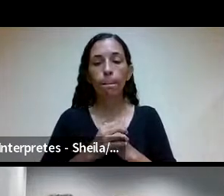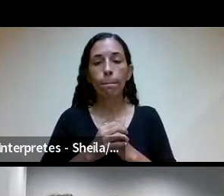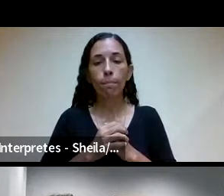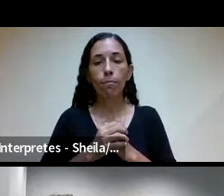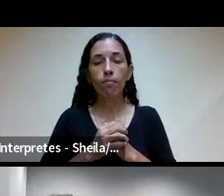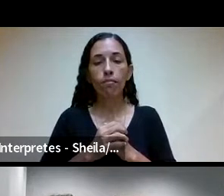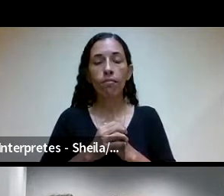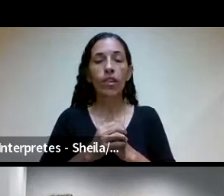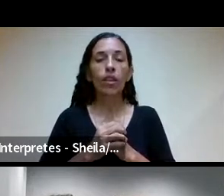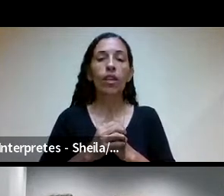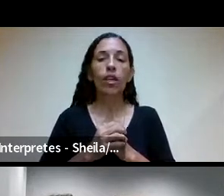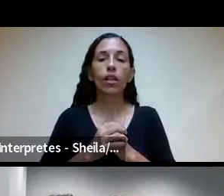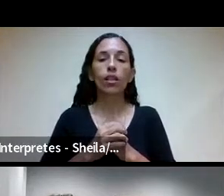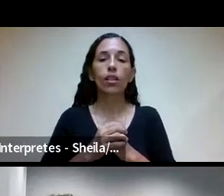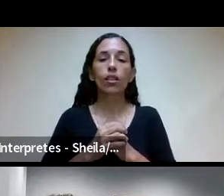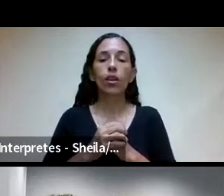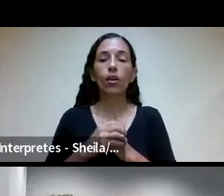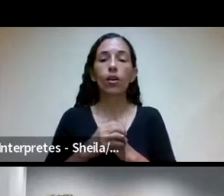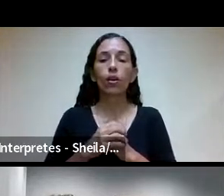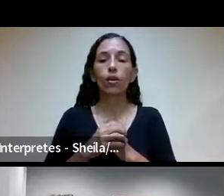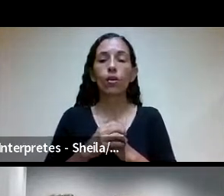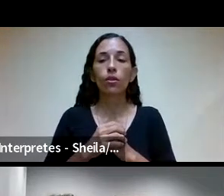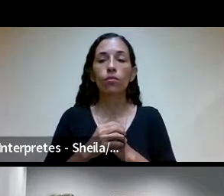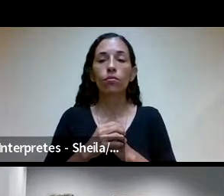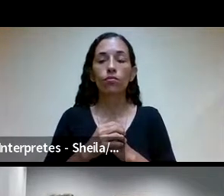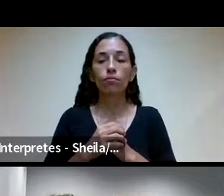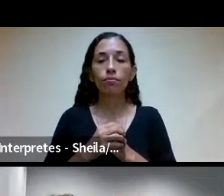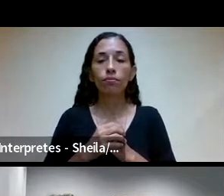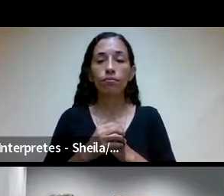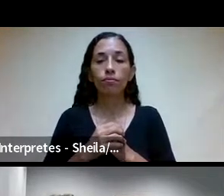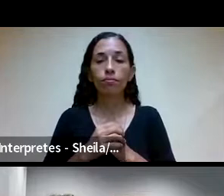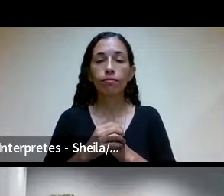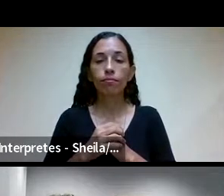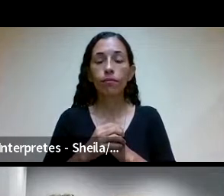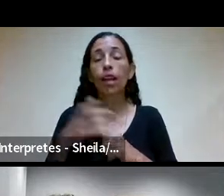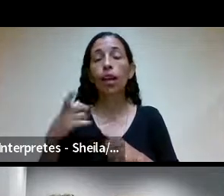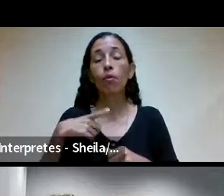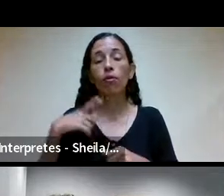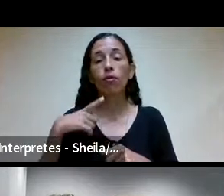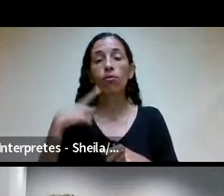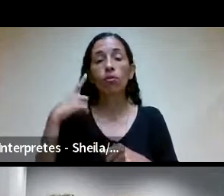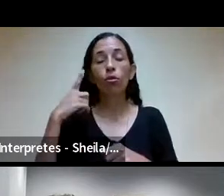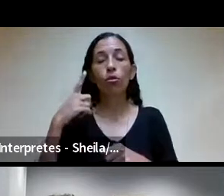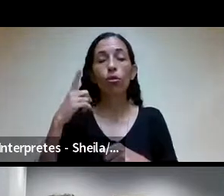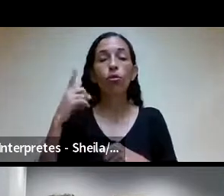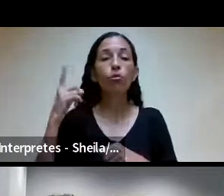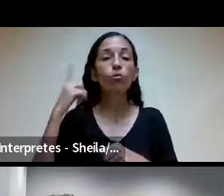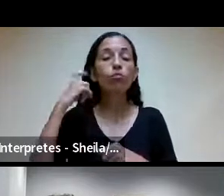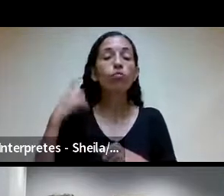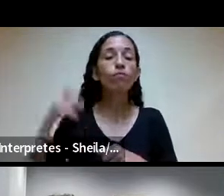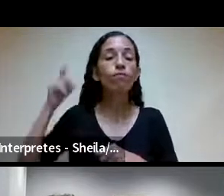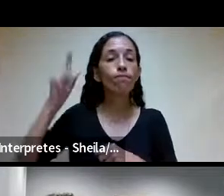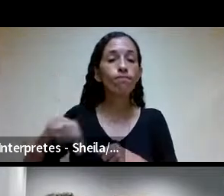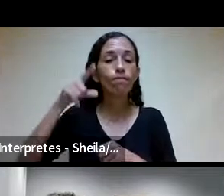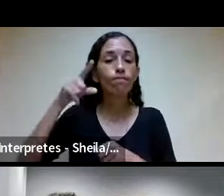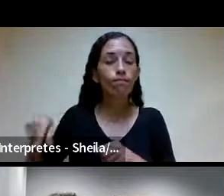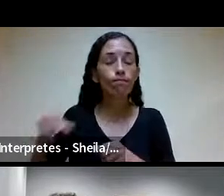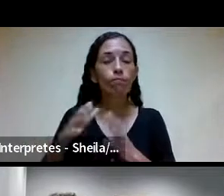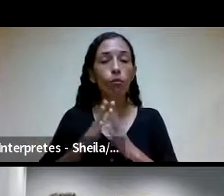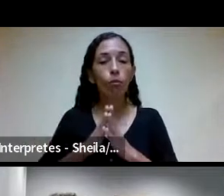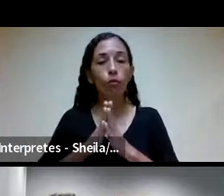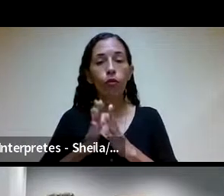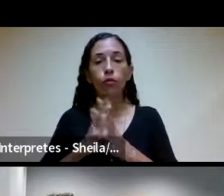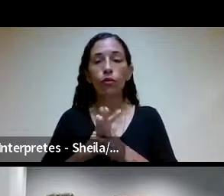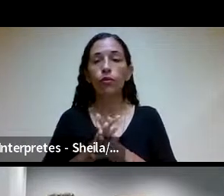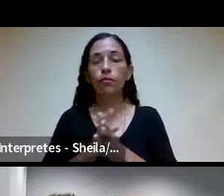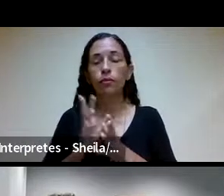Alguém aí está indevidamente usando o som. Por gentileza, tenha compreensão, desligue o seu som. Doutora Adriana, continue.